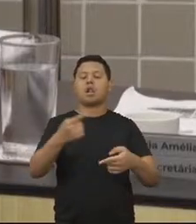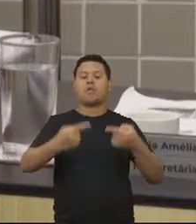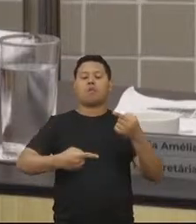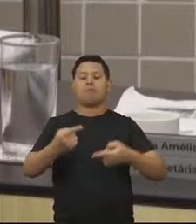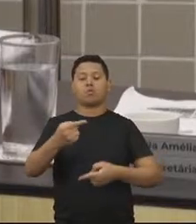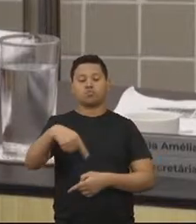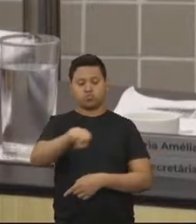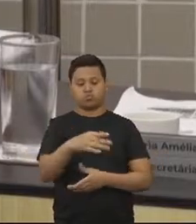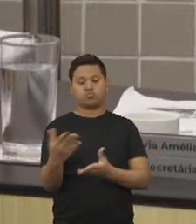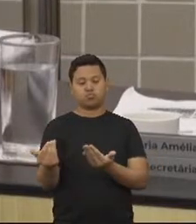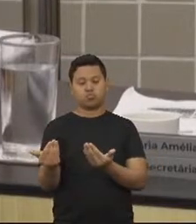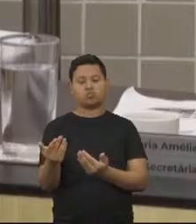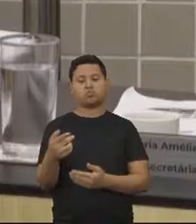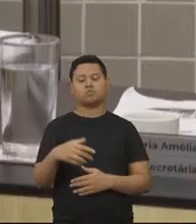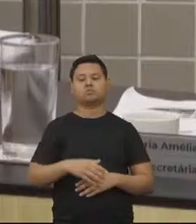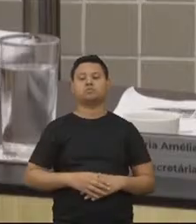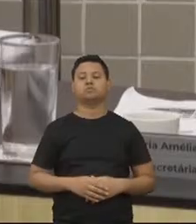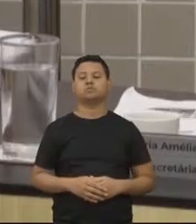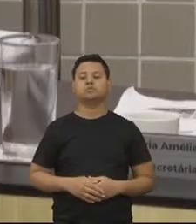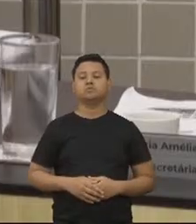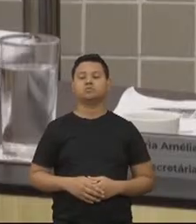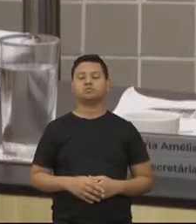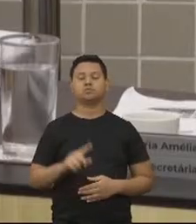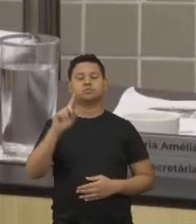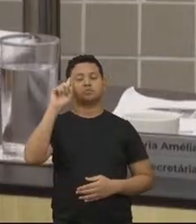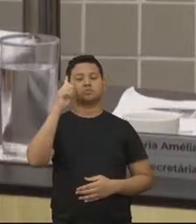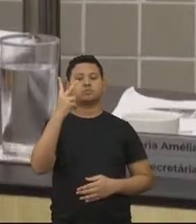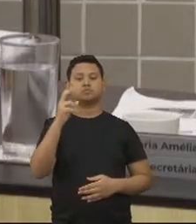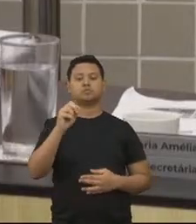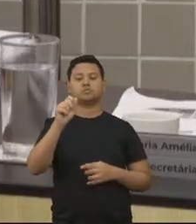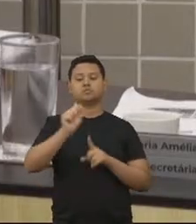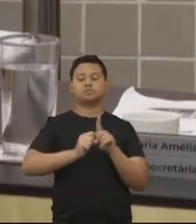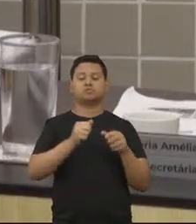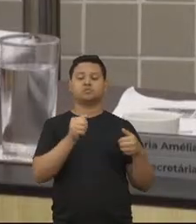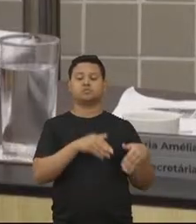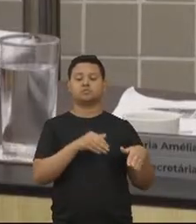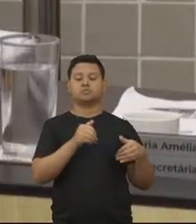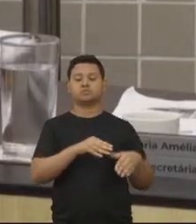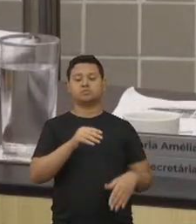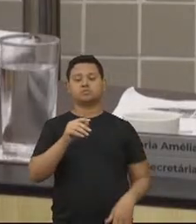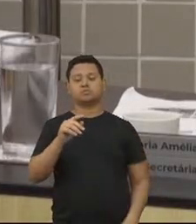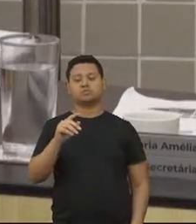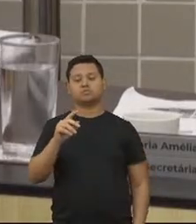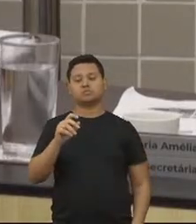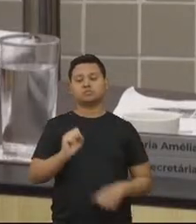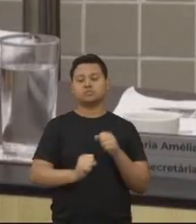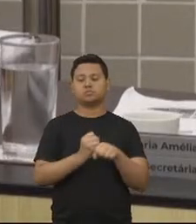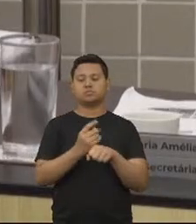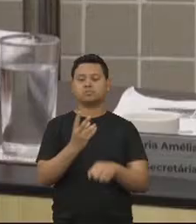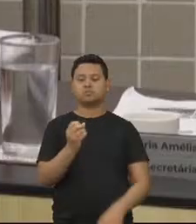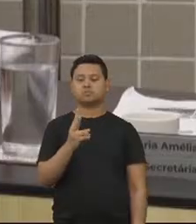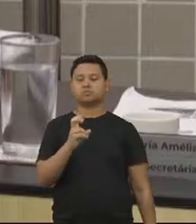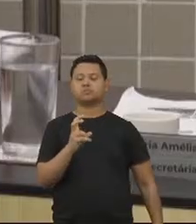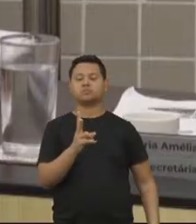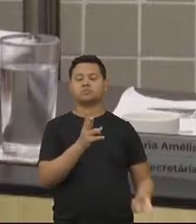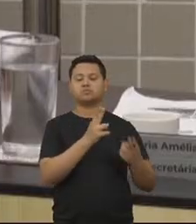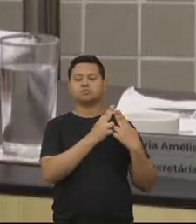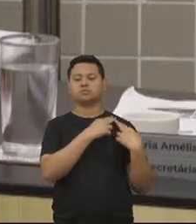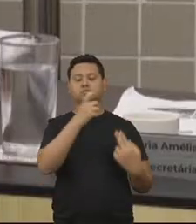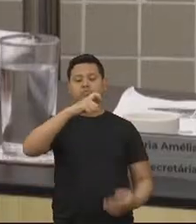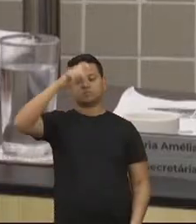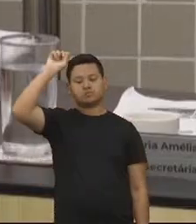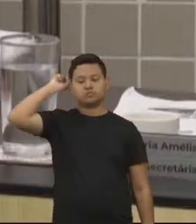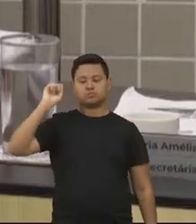dos nossos jovens. Sala das Sessões, 10 de setembro de 2025, autoria vereador Joeques